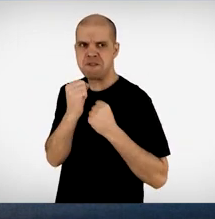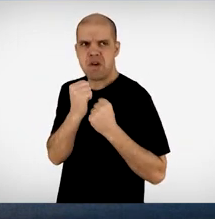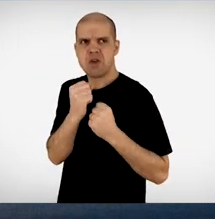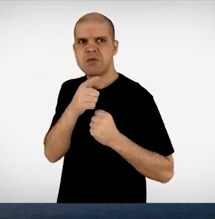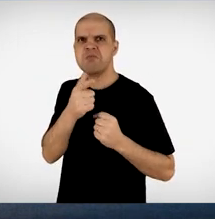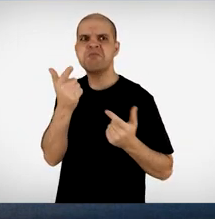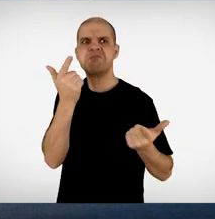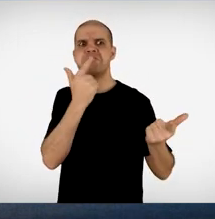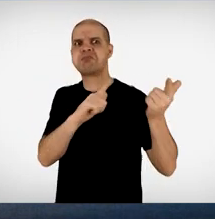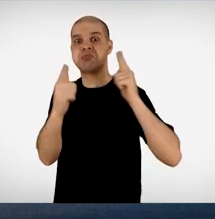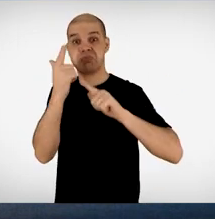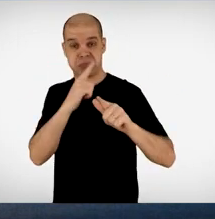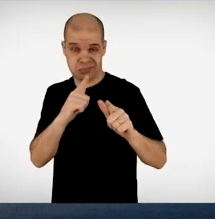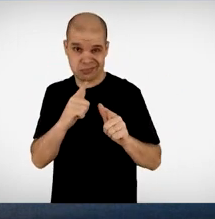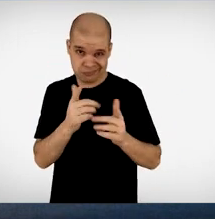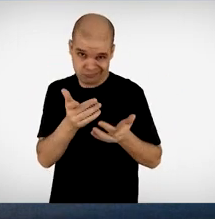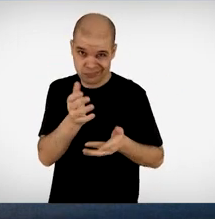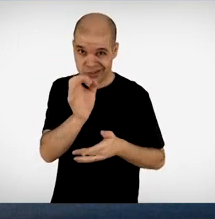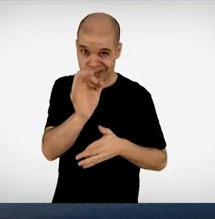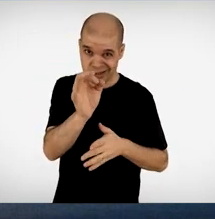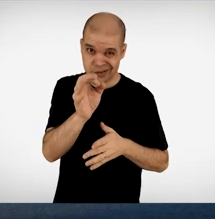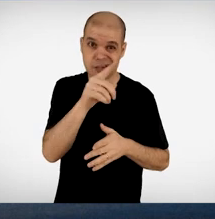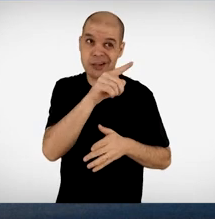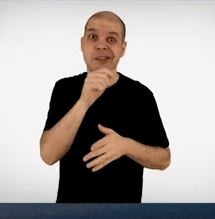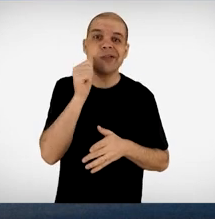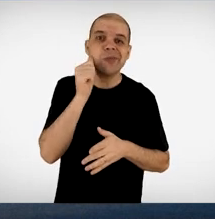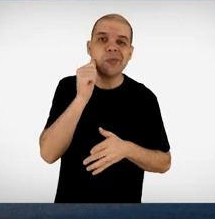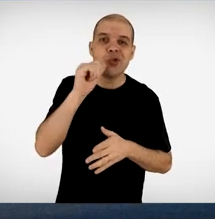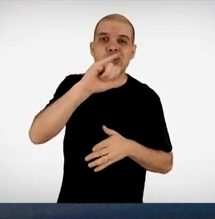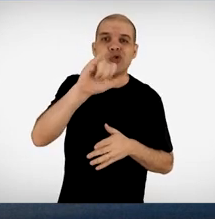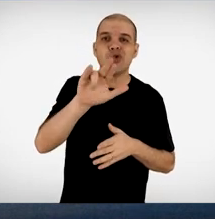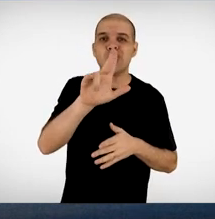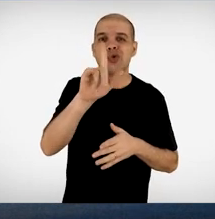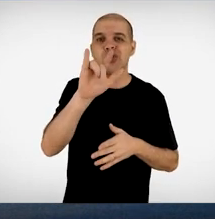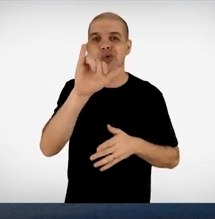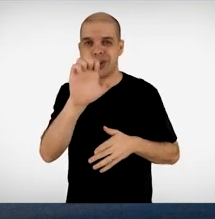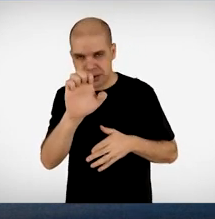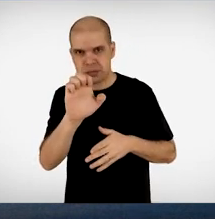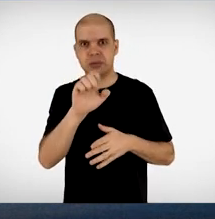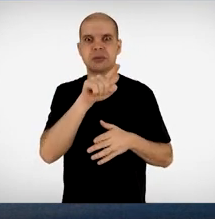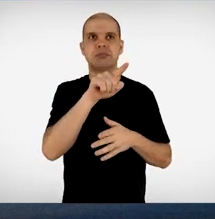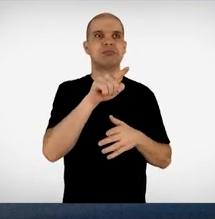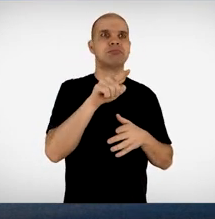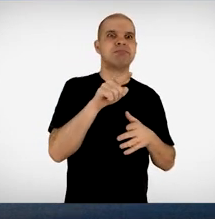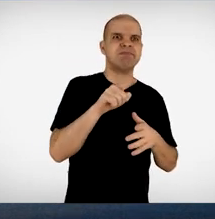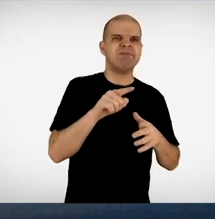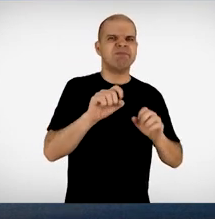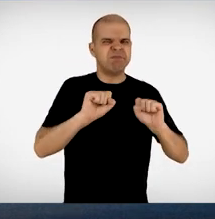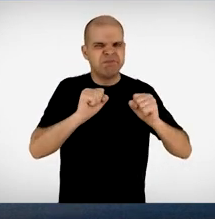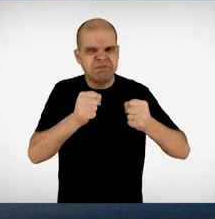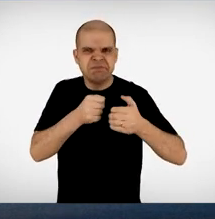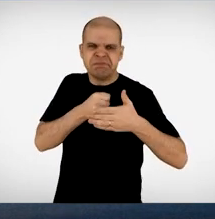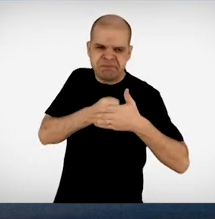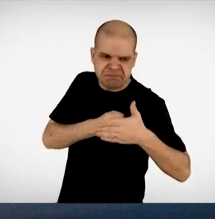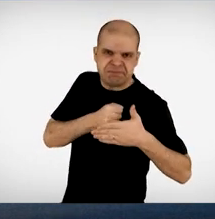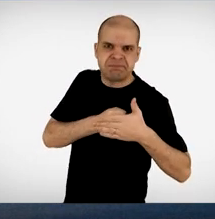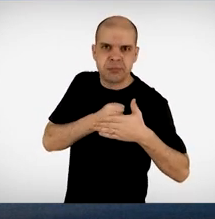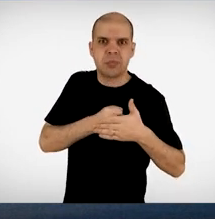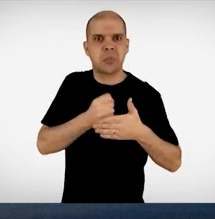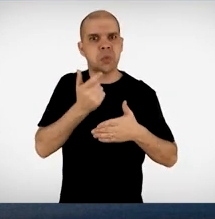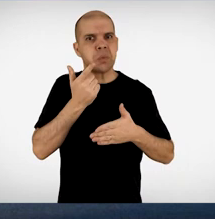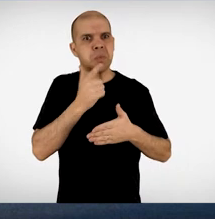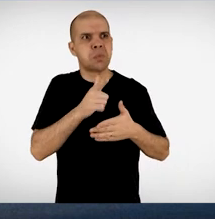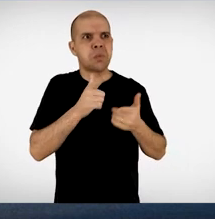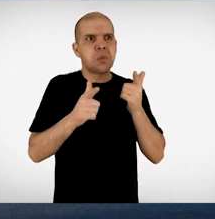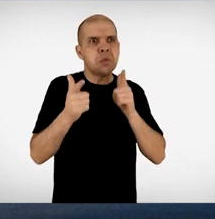Julie. Mas eu acho que hoje a epopeia ela ocorre principalmente no espaço interior